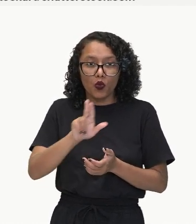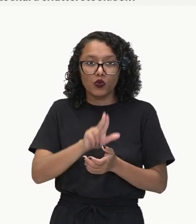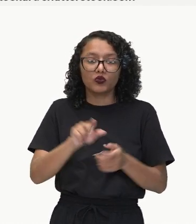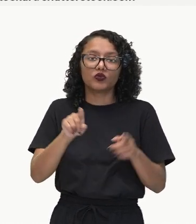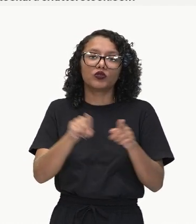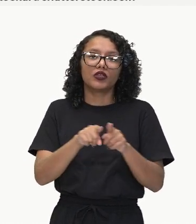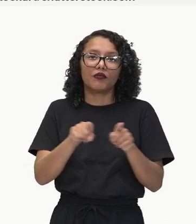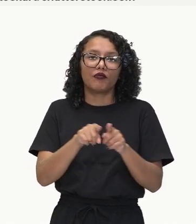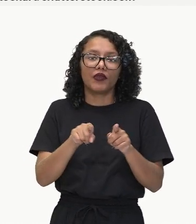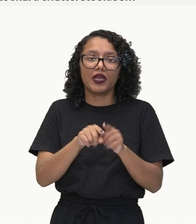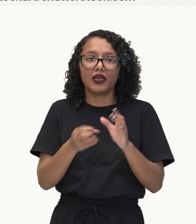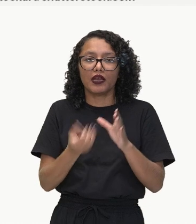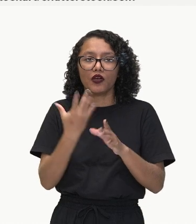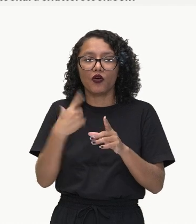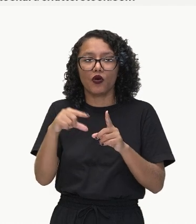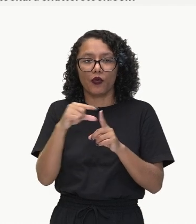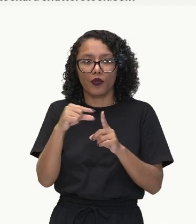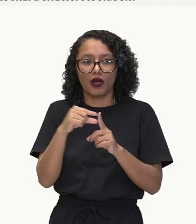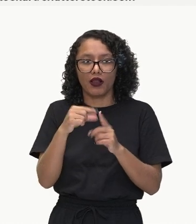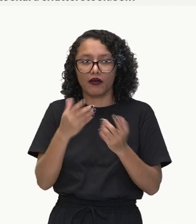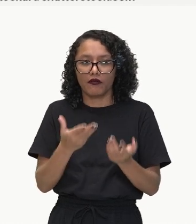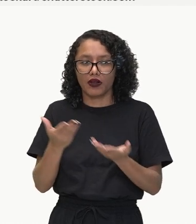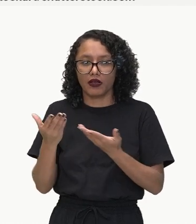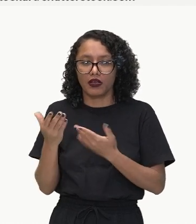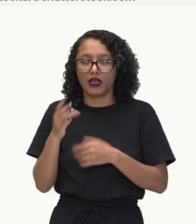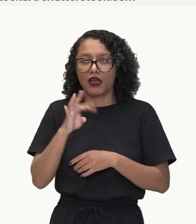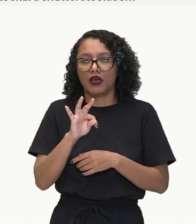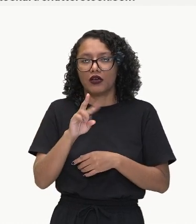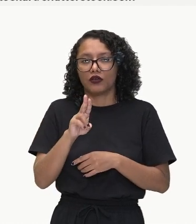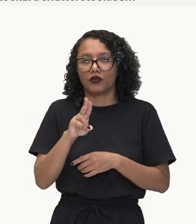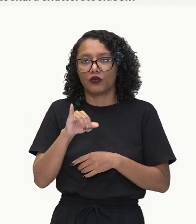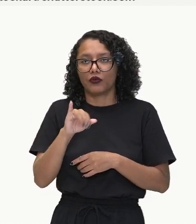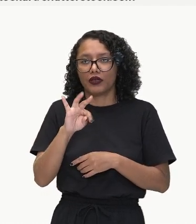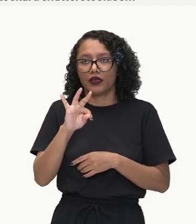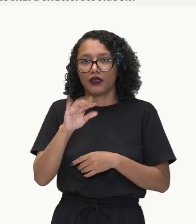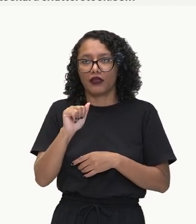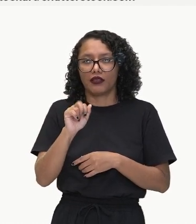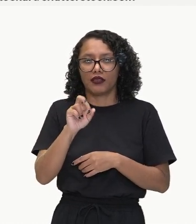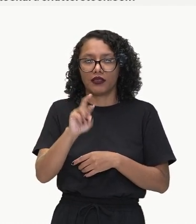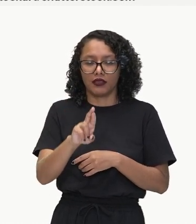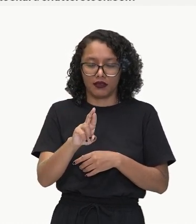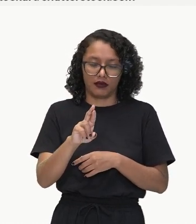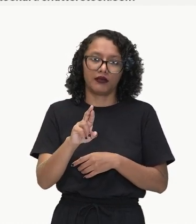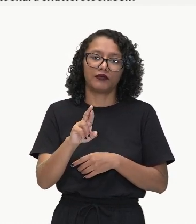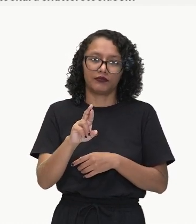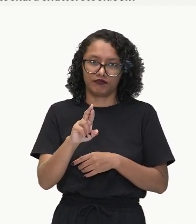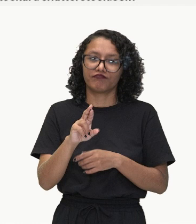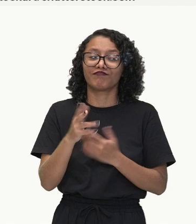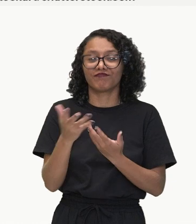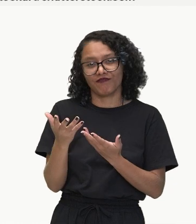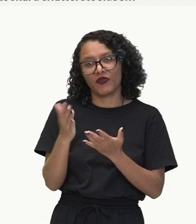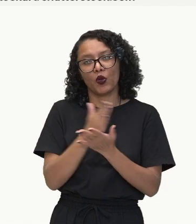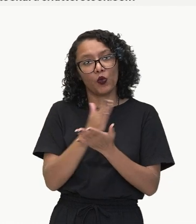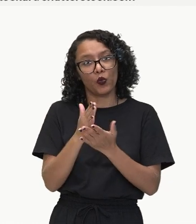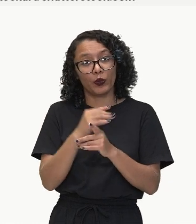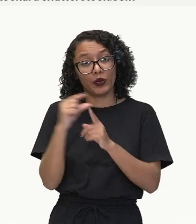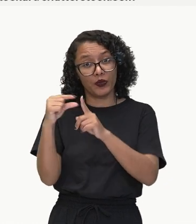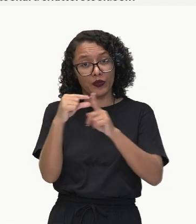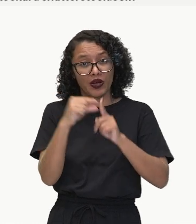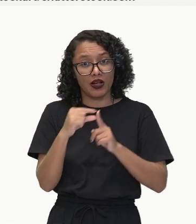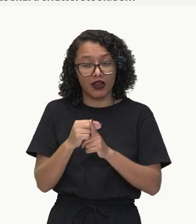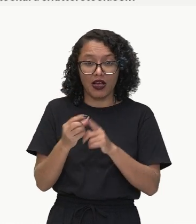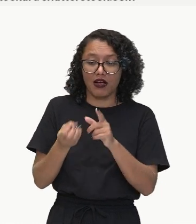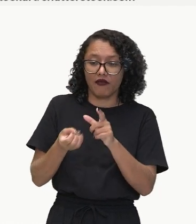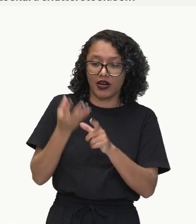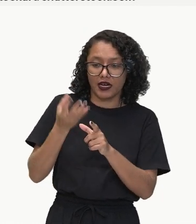também o tuitar. Então são palavras que vão sendo criadas, né? Vão sendo